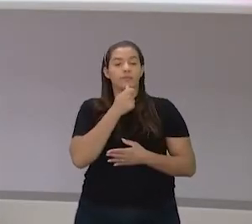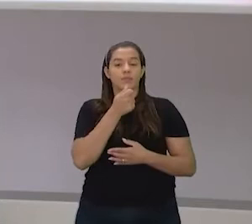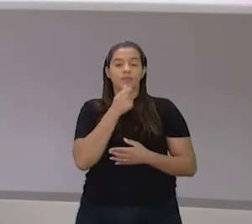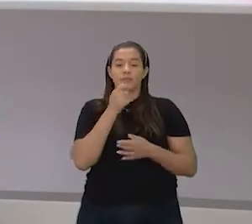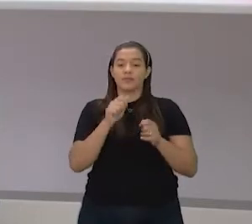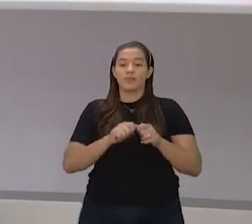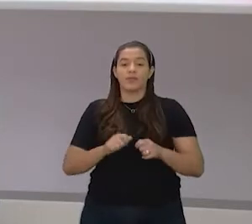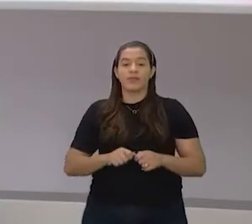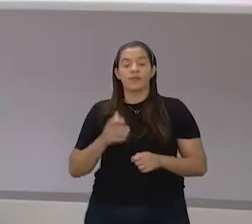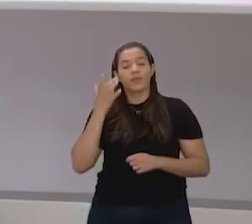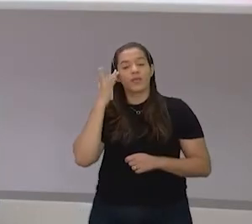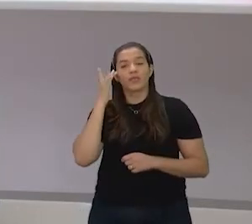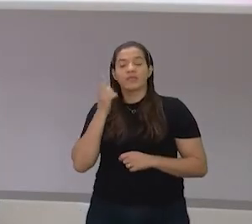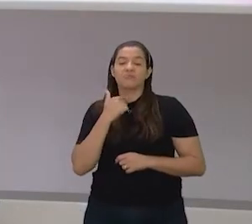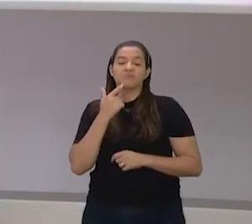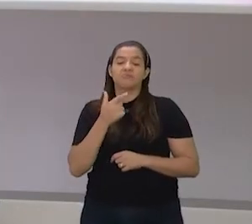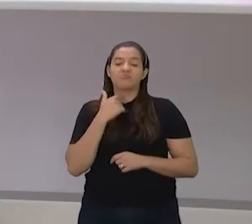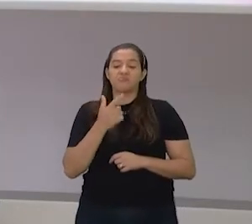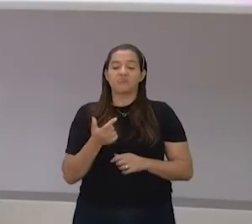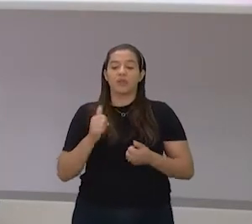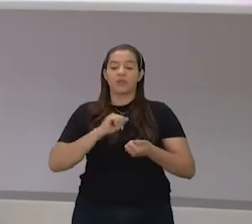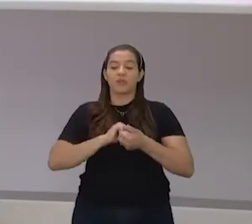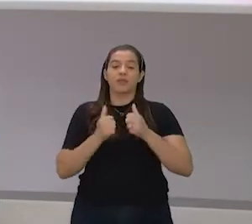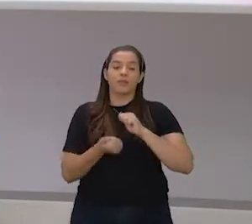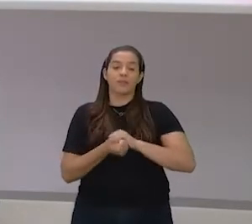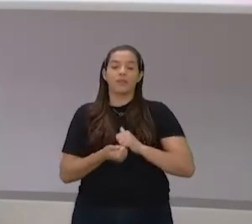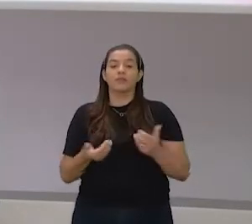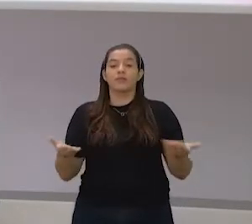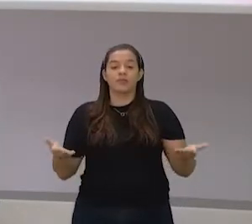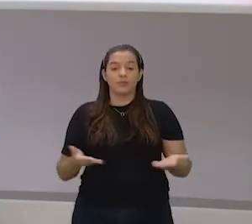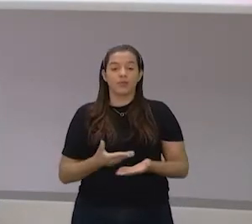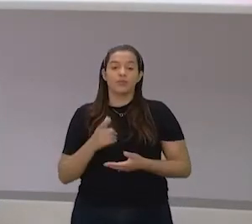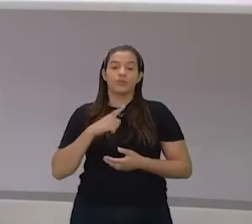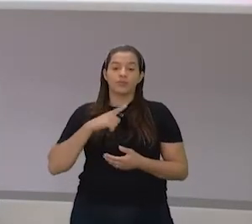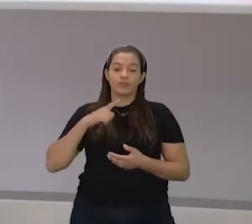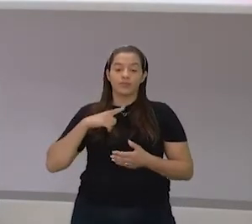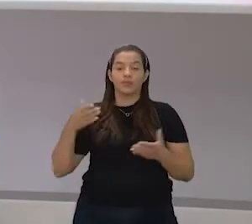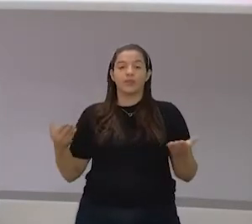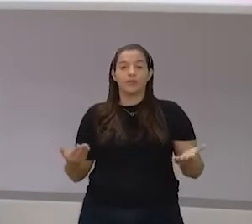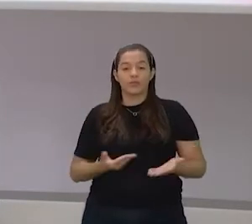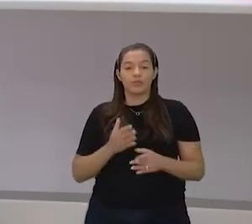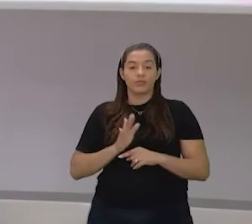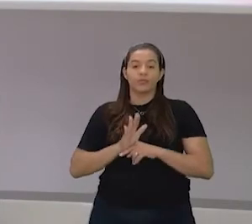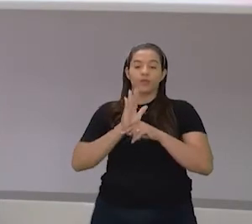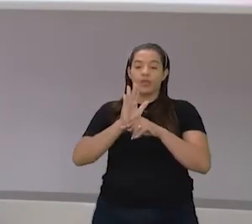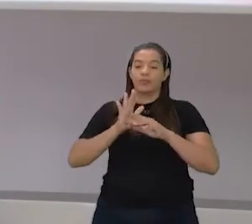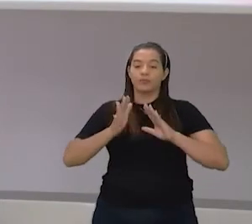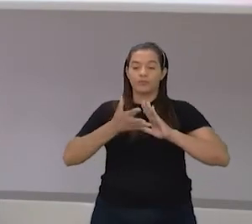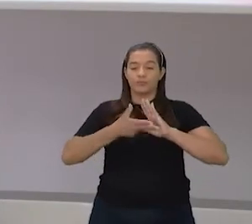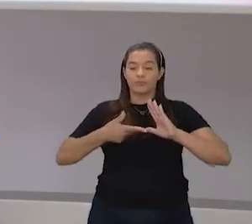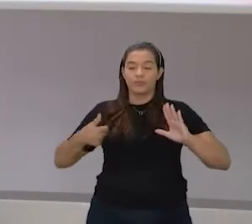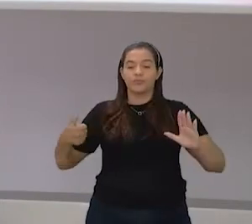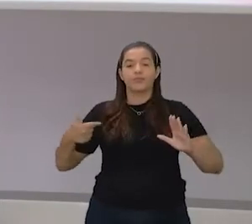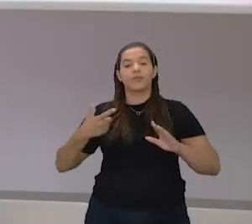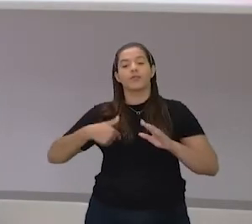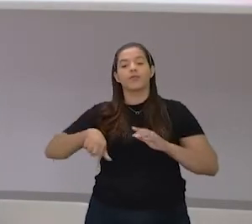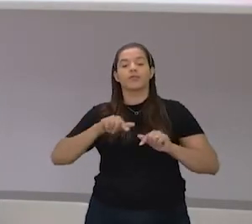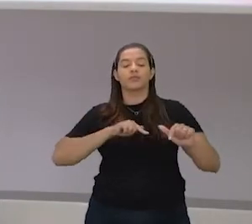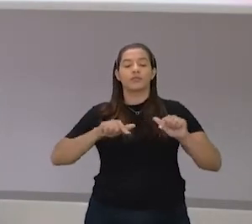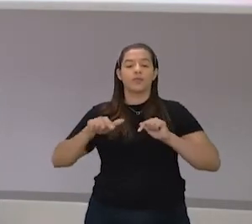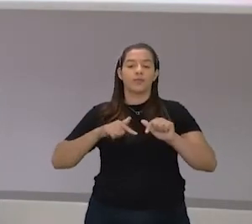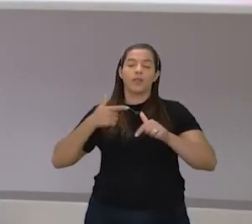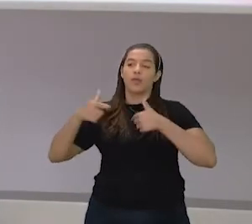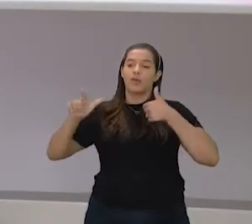não é possível, a questão das adaptações. Então, hoje, o currículo nos abriu a trabalhar essas